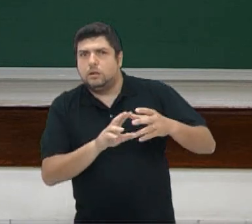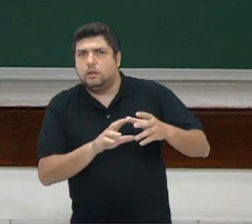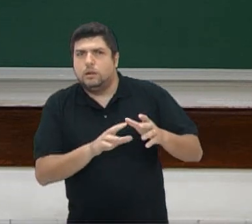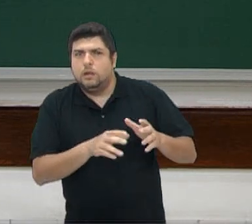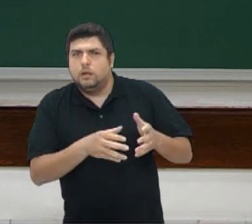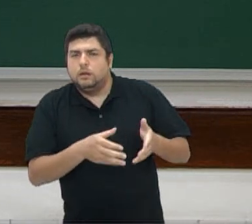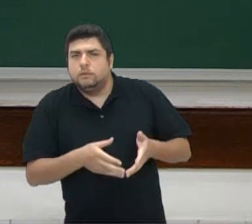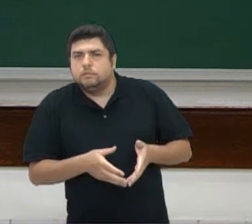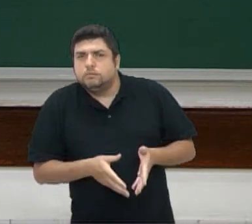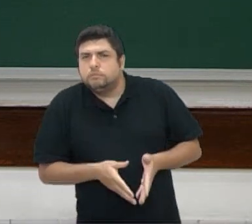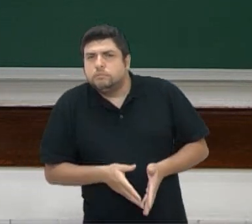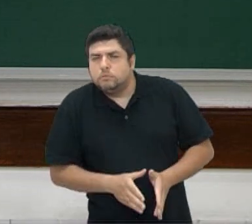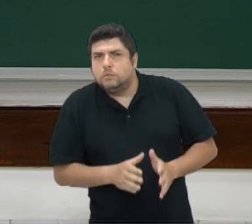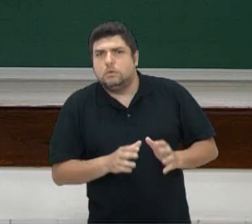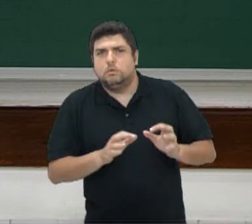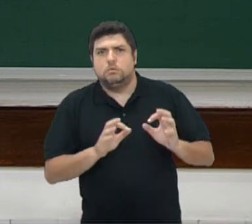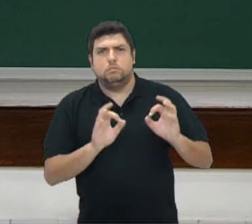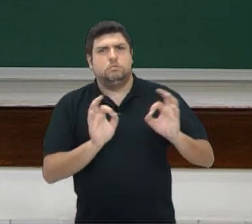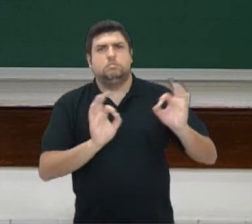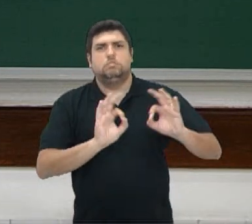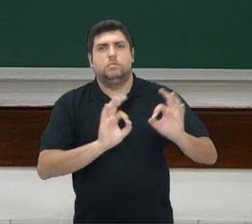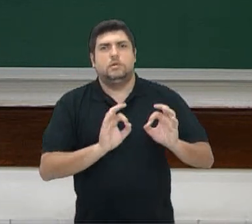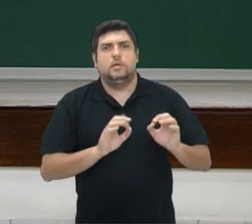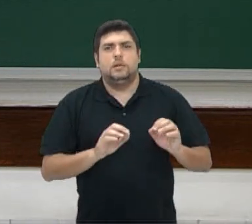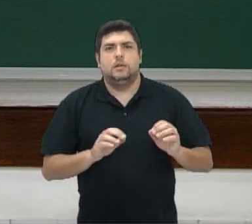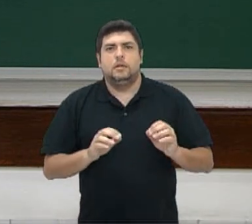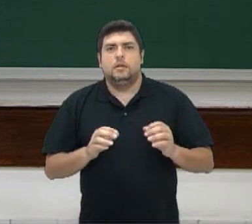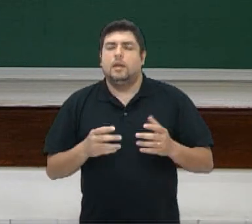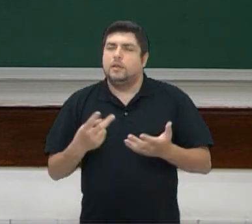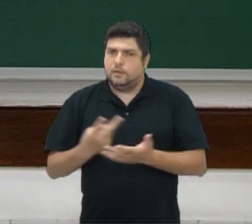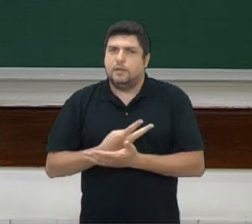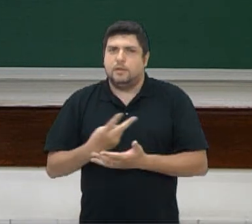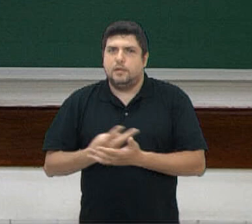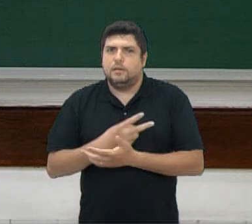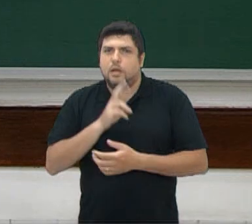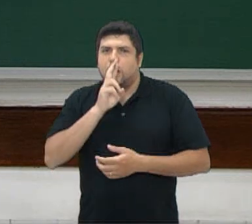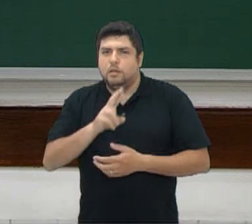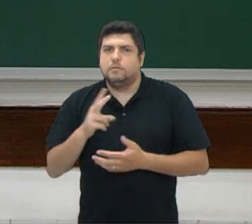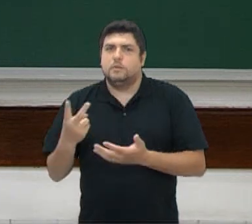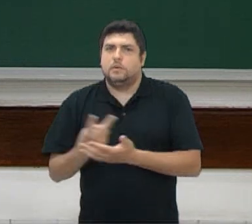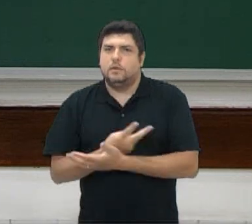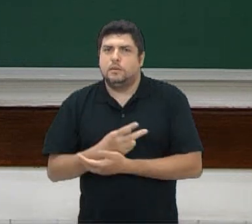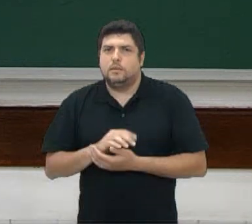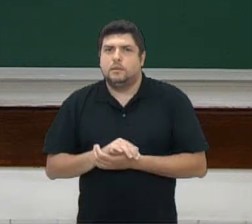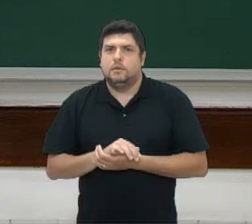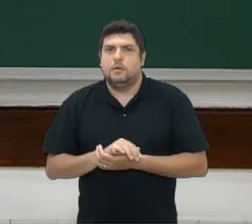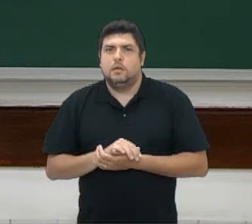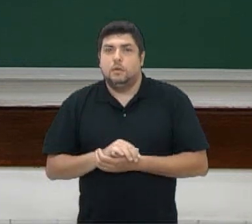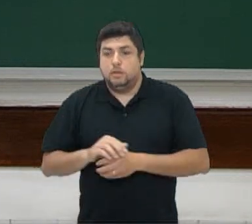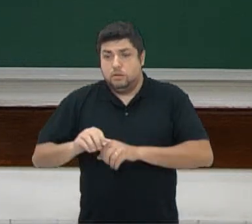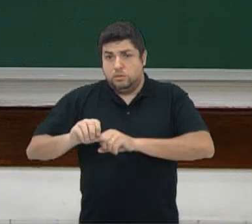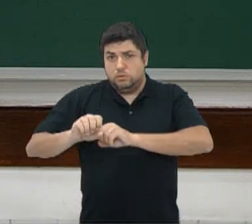sociedade vai determinar seu local, né? Então, está errada. Primária é típico da família.